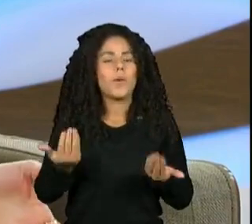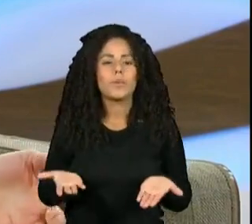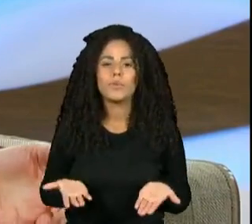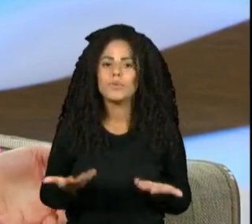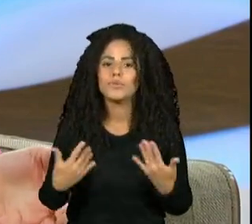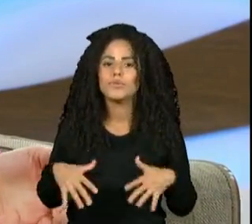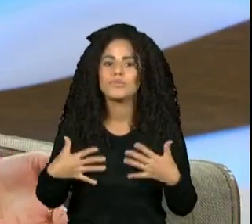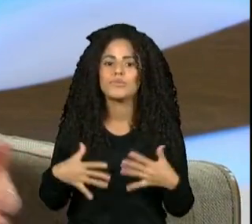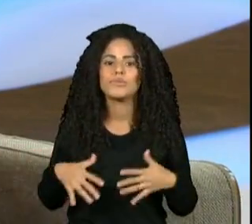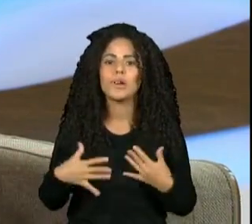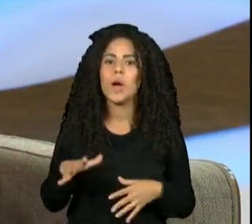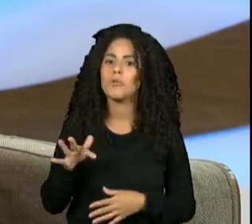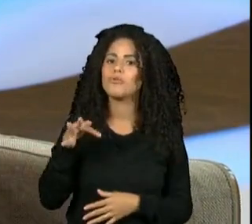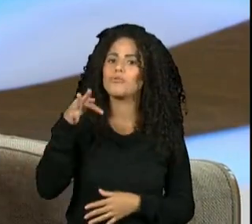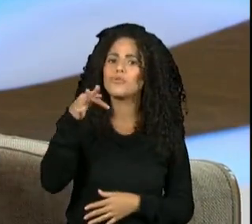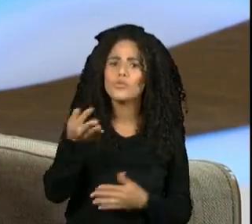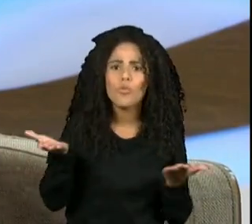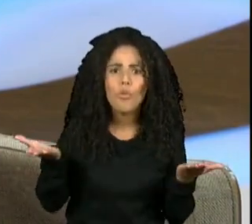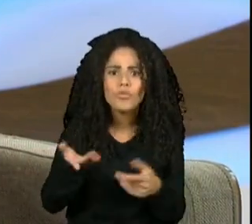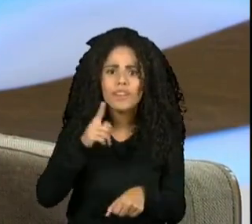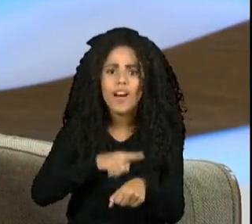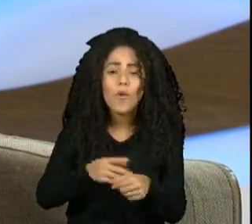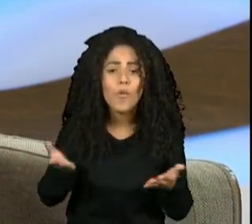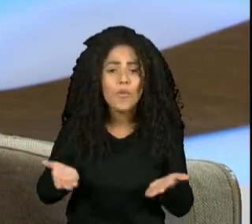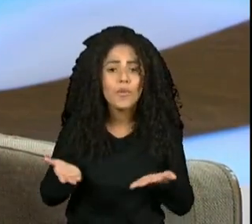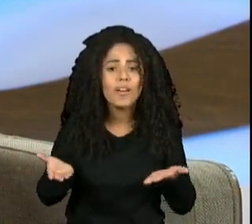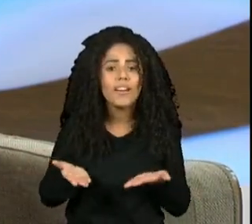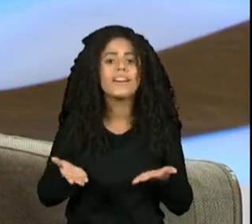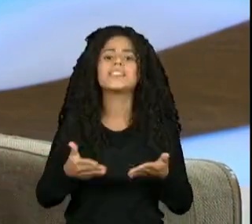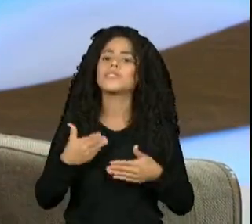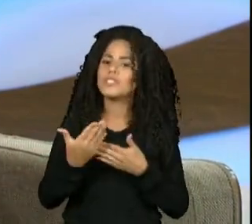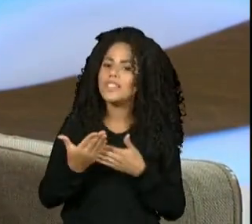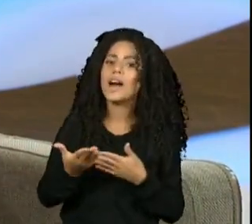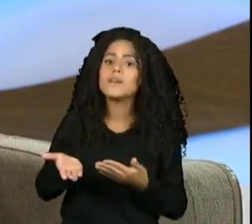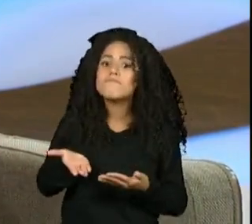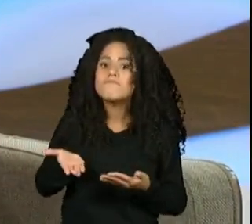projeto futurístico, né? Nós estamos com uma coisa muito próxima de acontecer.